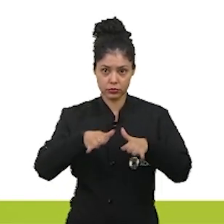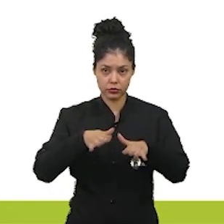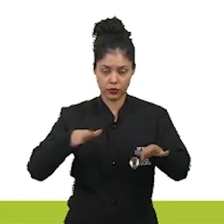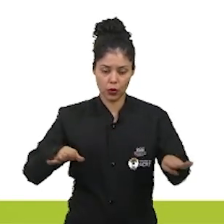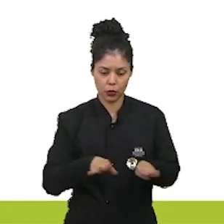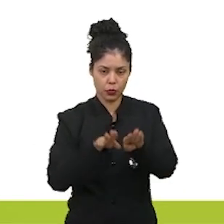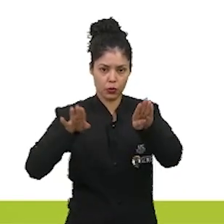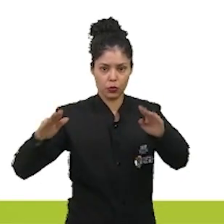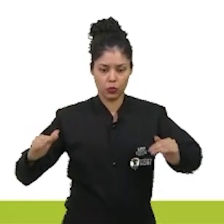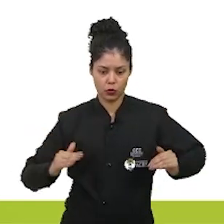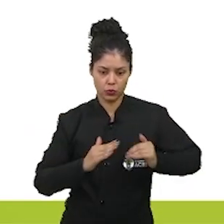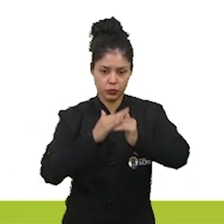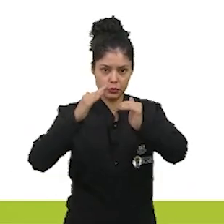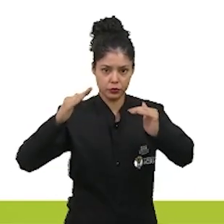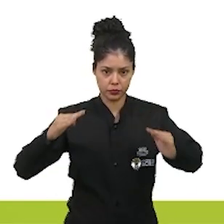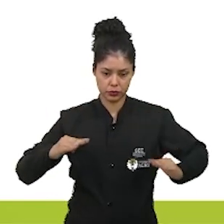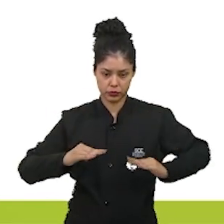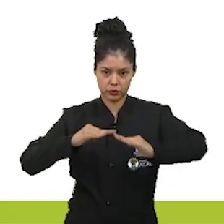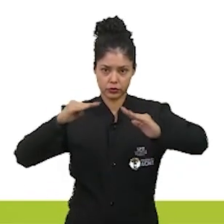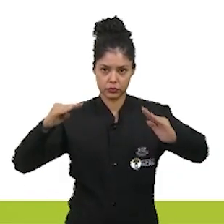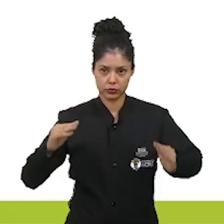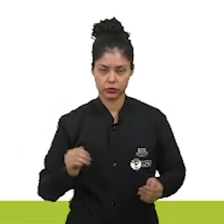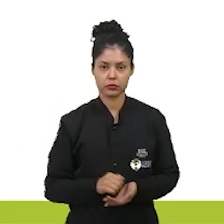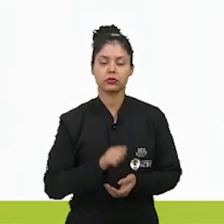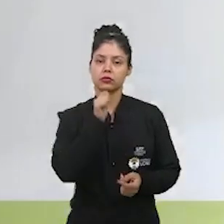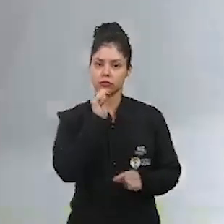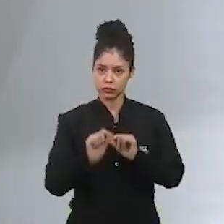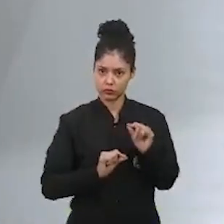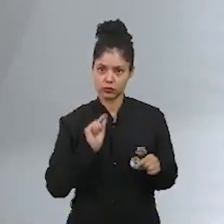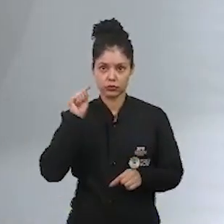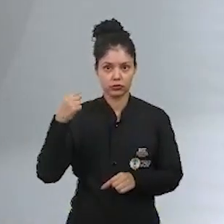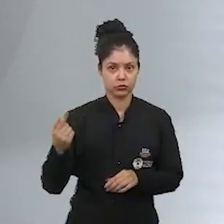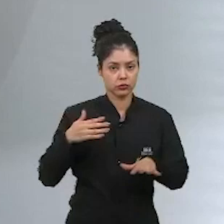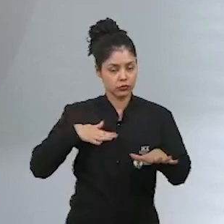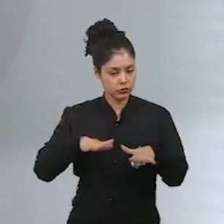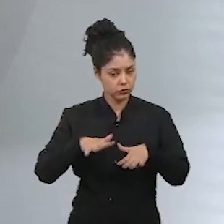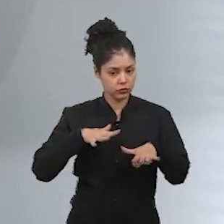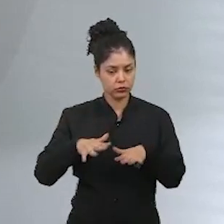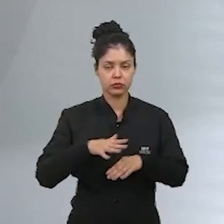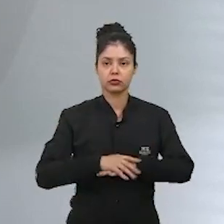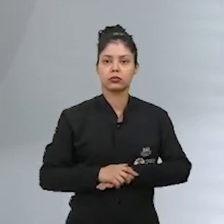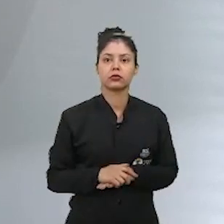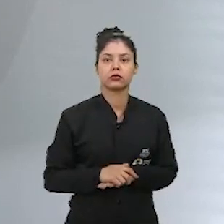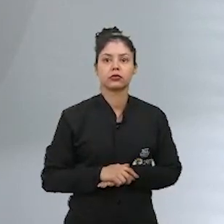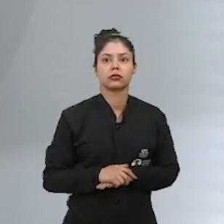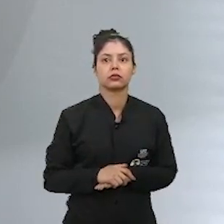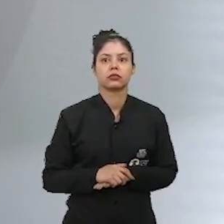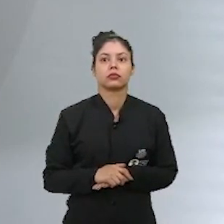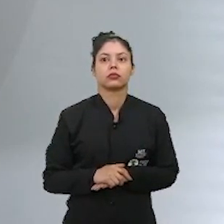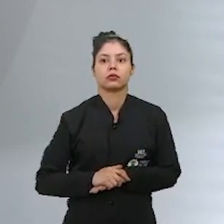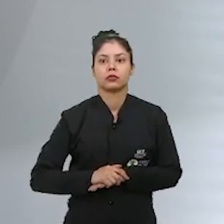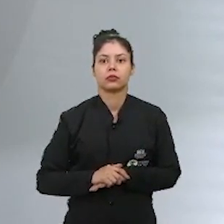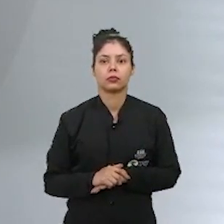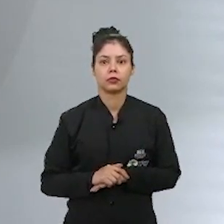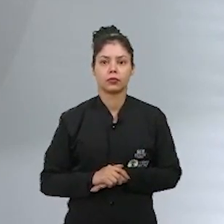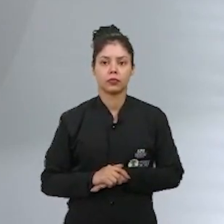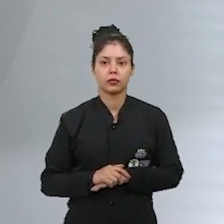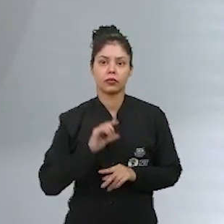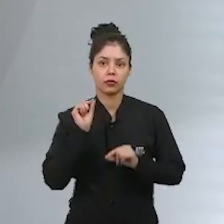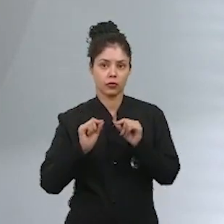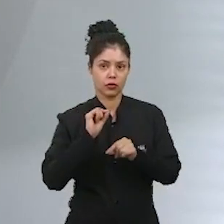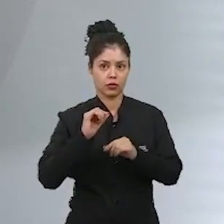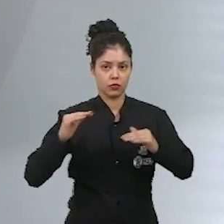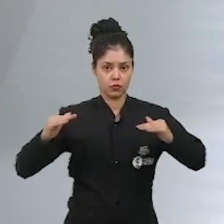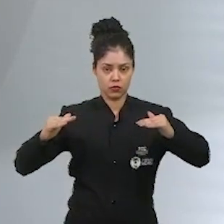placas tectônicas, tá? Que nesse caso das dobradas, são aquelas placas tectônicas que têm um movimento convergente,